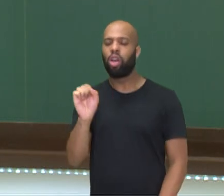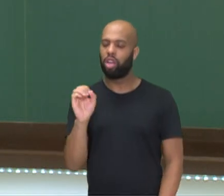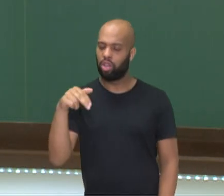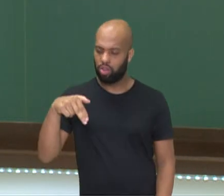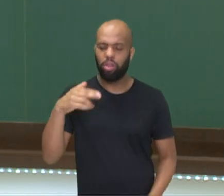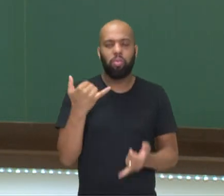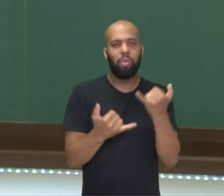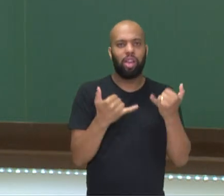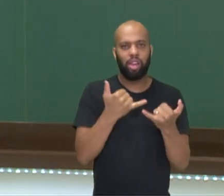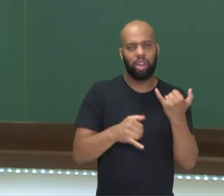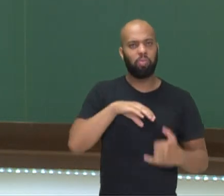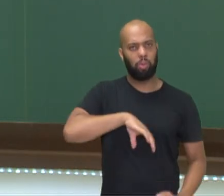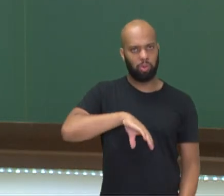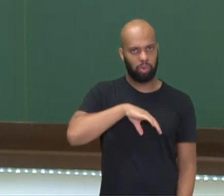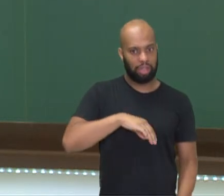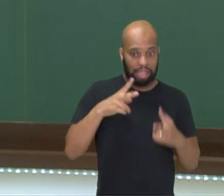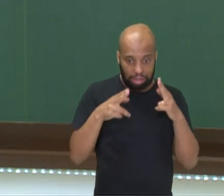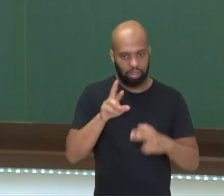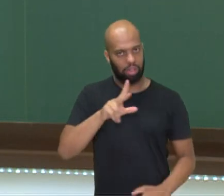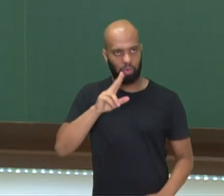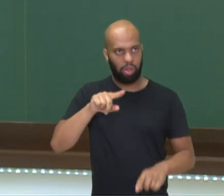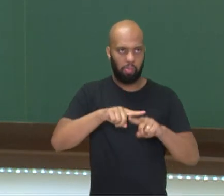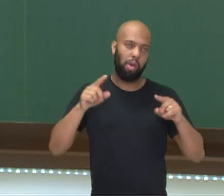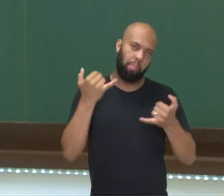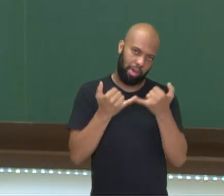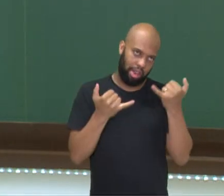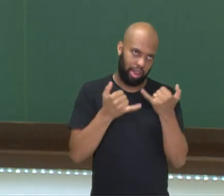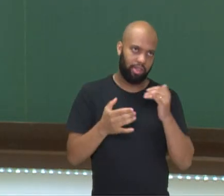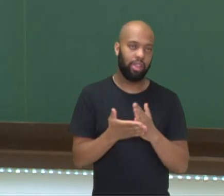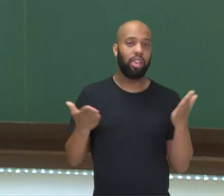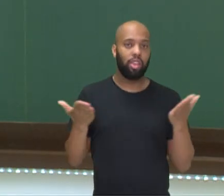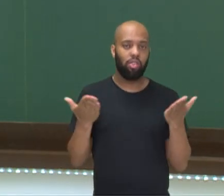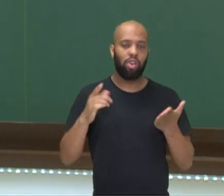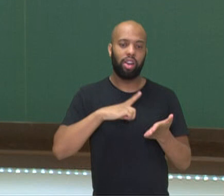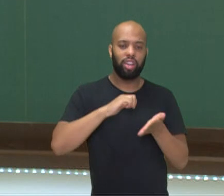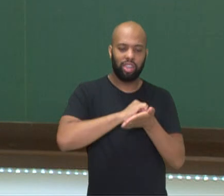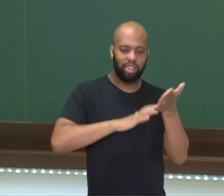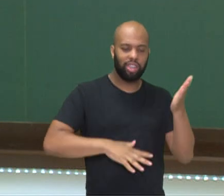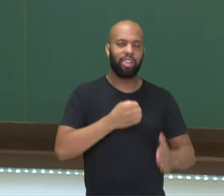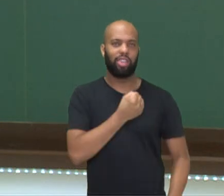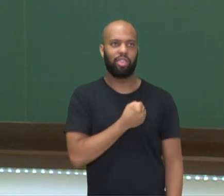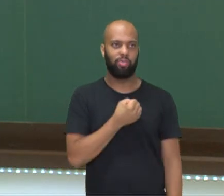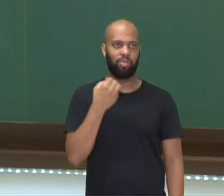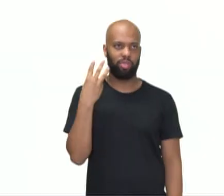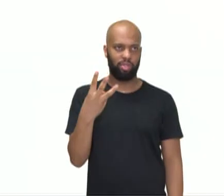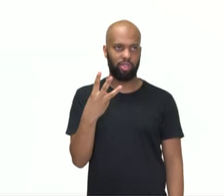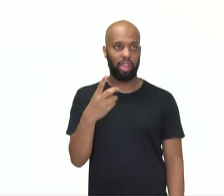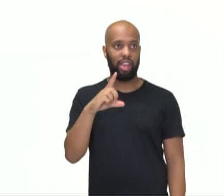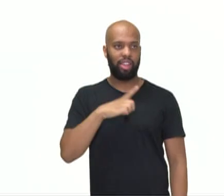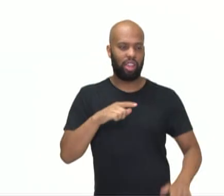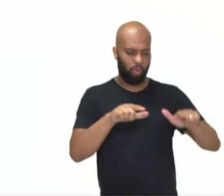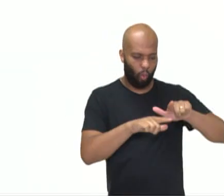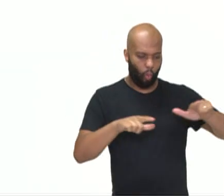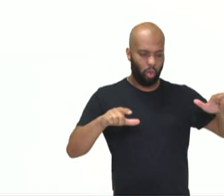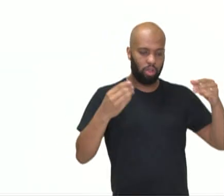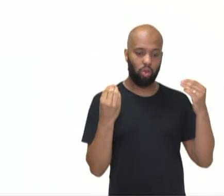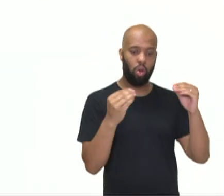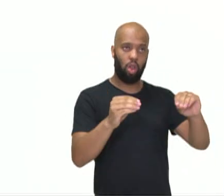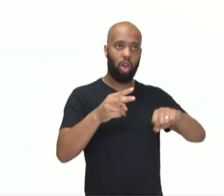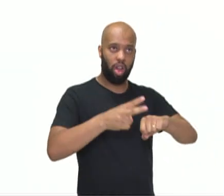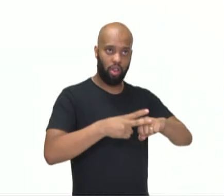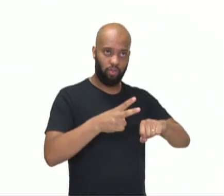também. Não é igual, mas é muito semelhante. E vamos para a atividade 3. Completa los espacios con el